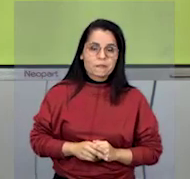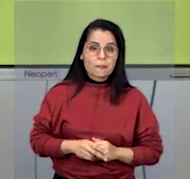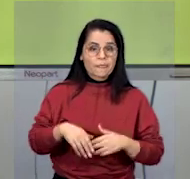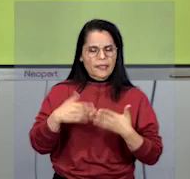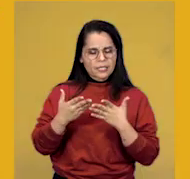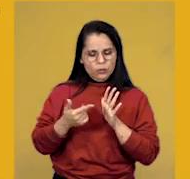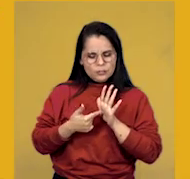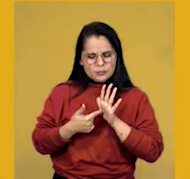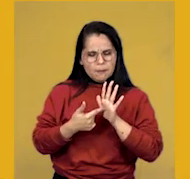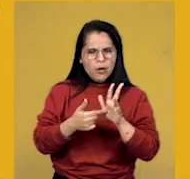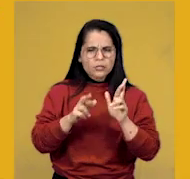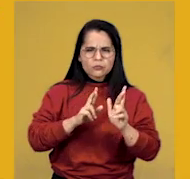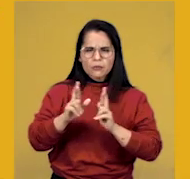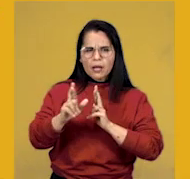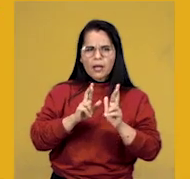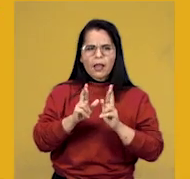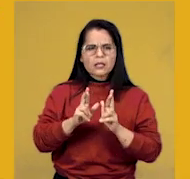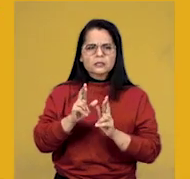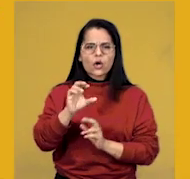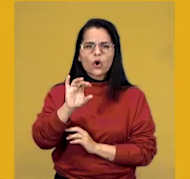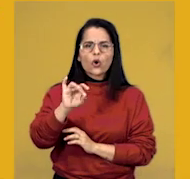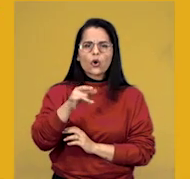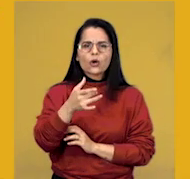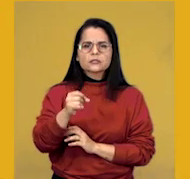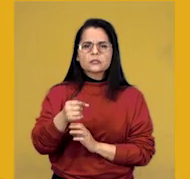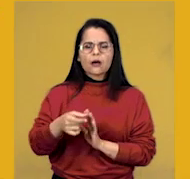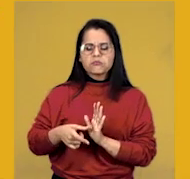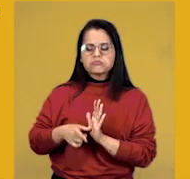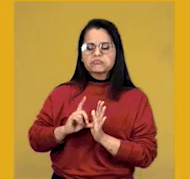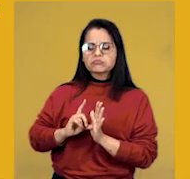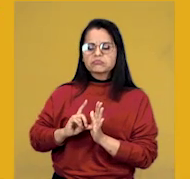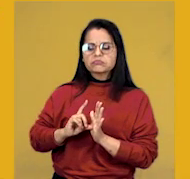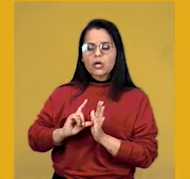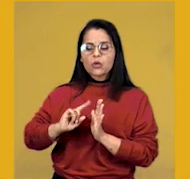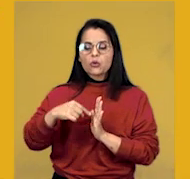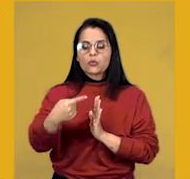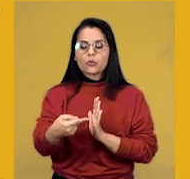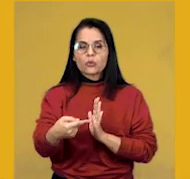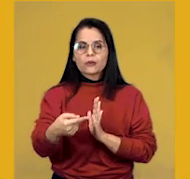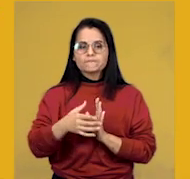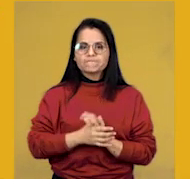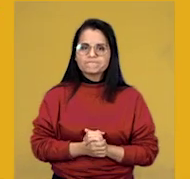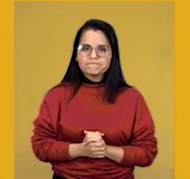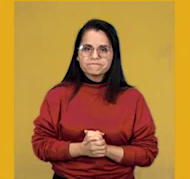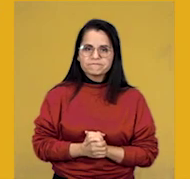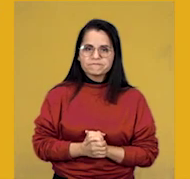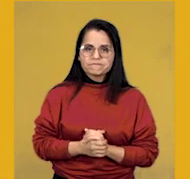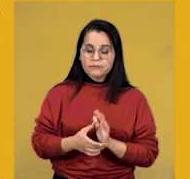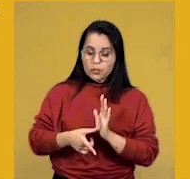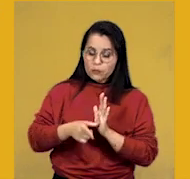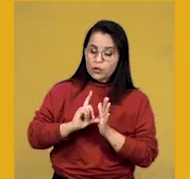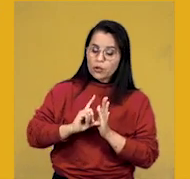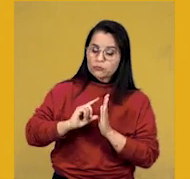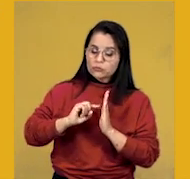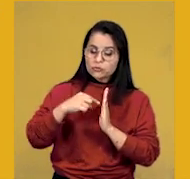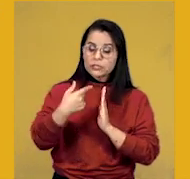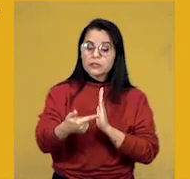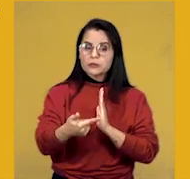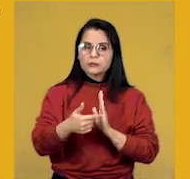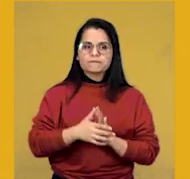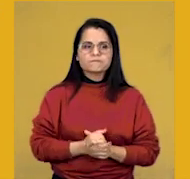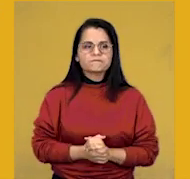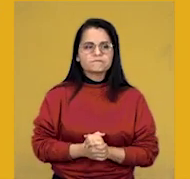Aqueles que indicam uma relação de condição entre um antecedente e um consequente. O que vem antes e o que vem